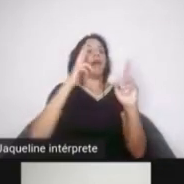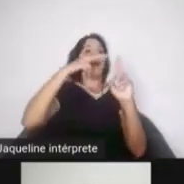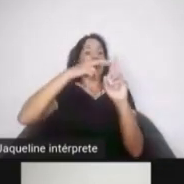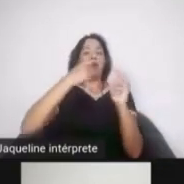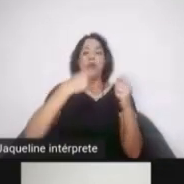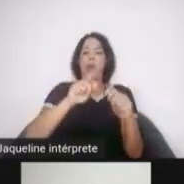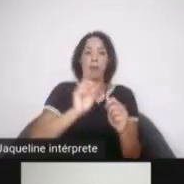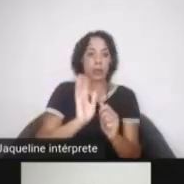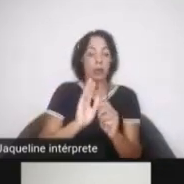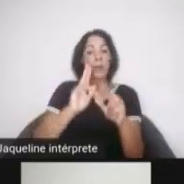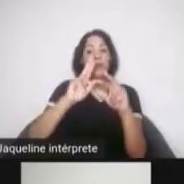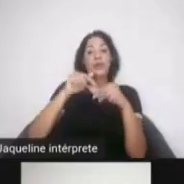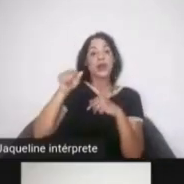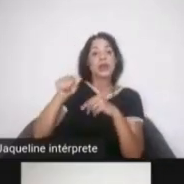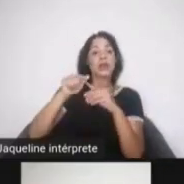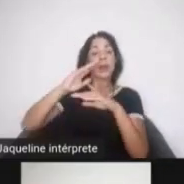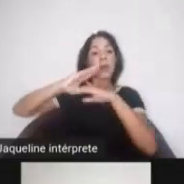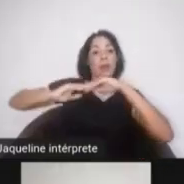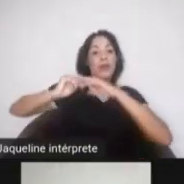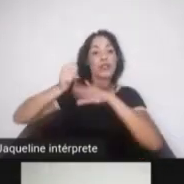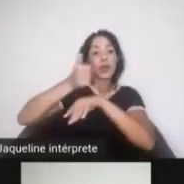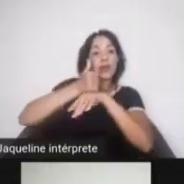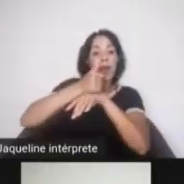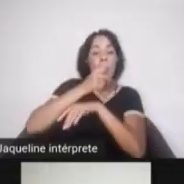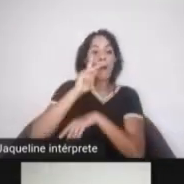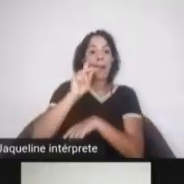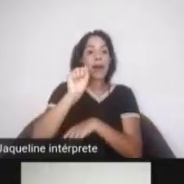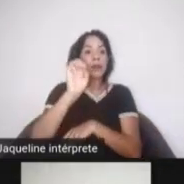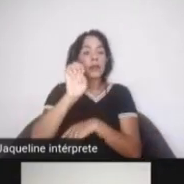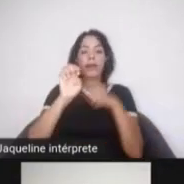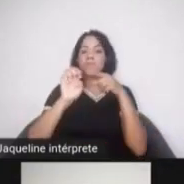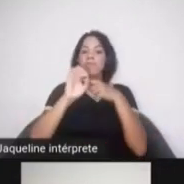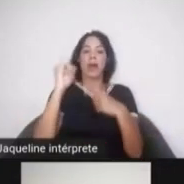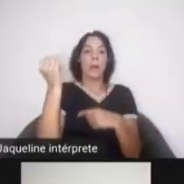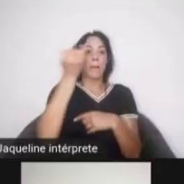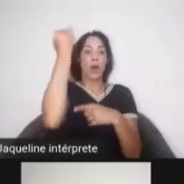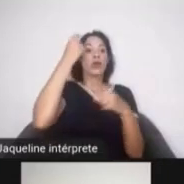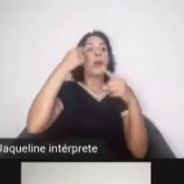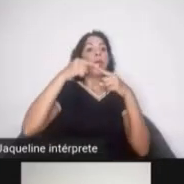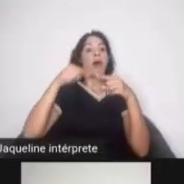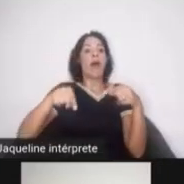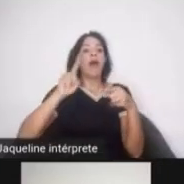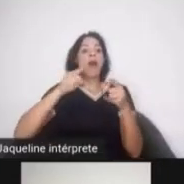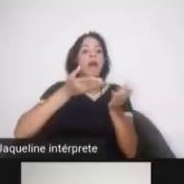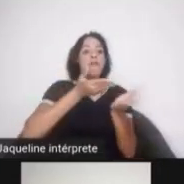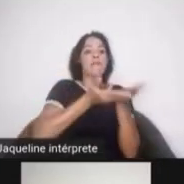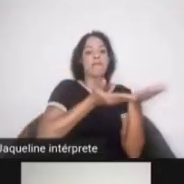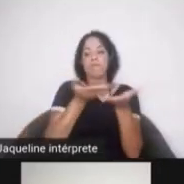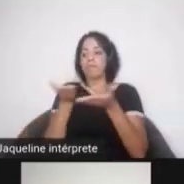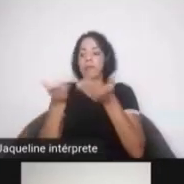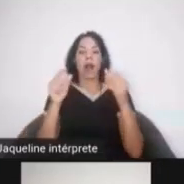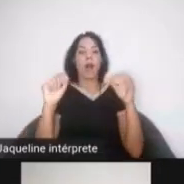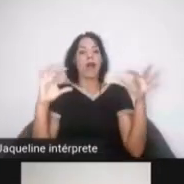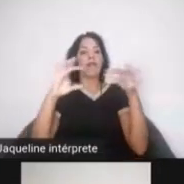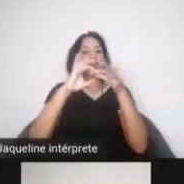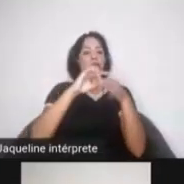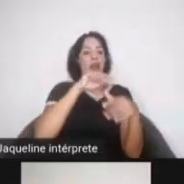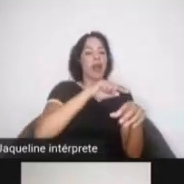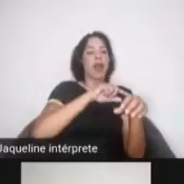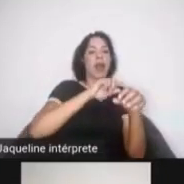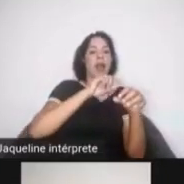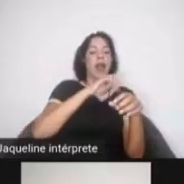é fundamental, porque ele vai fazer a relação entre a educação e os agentes de saúde. Os agentes